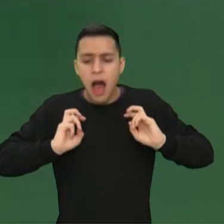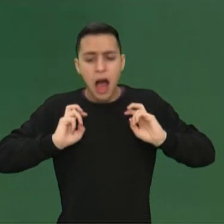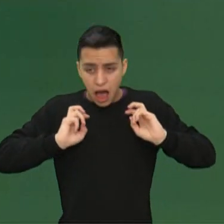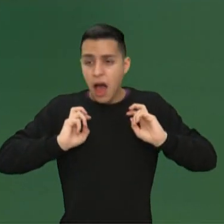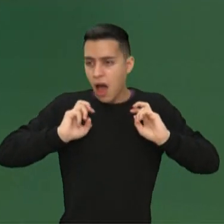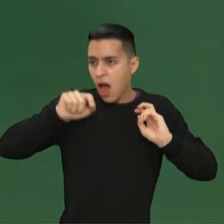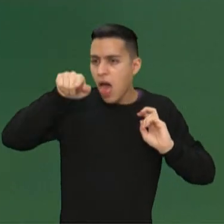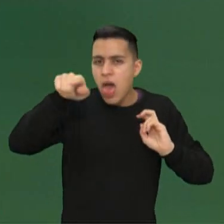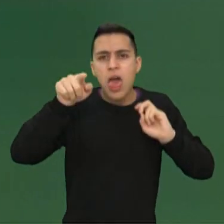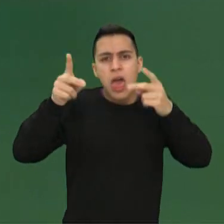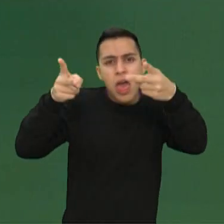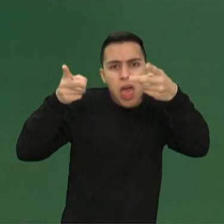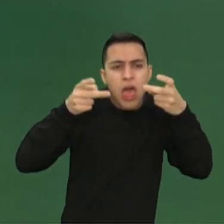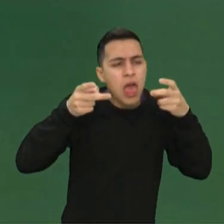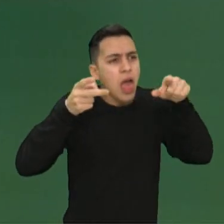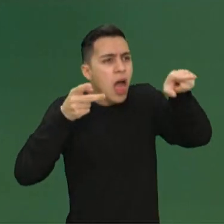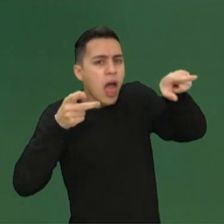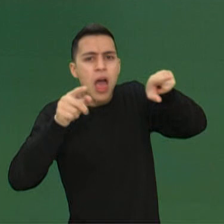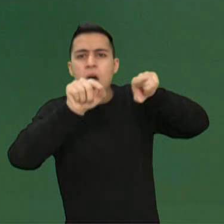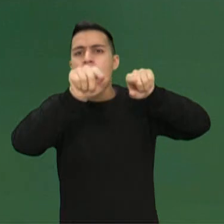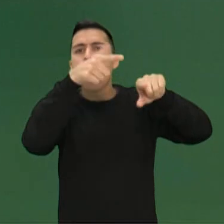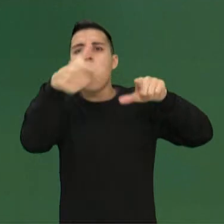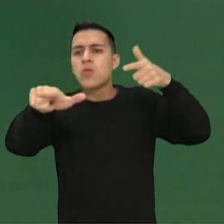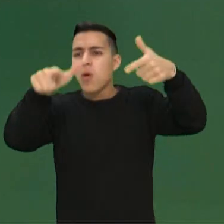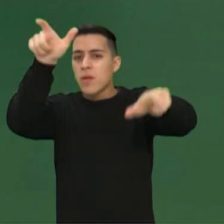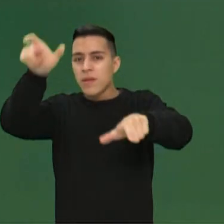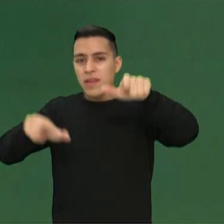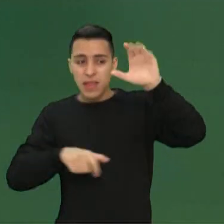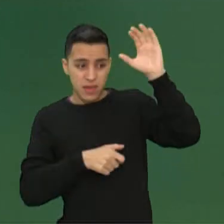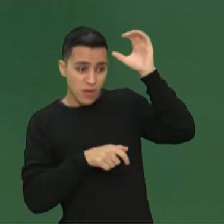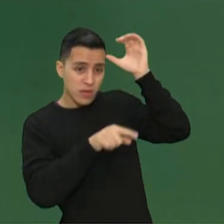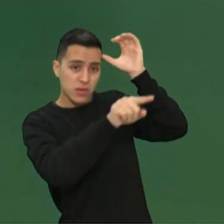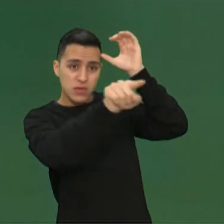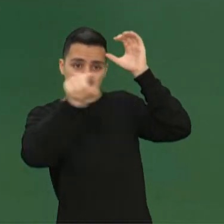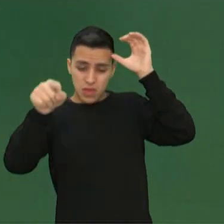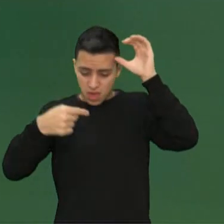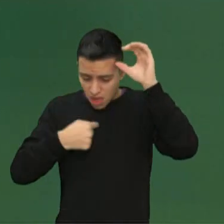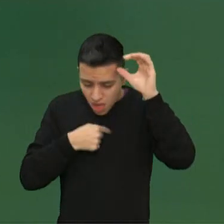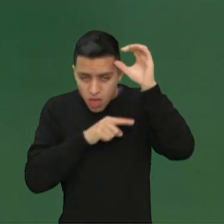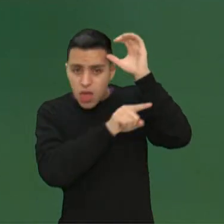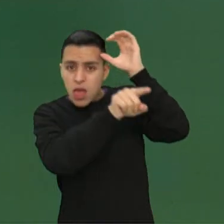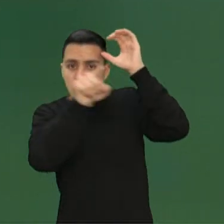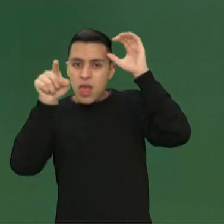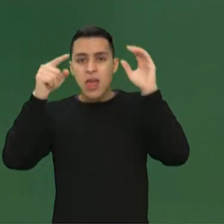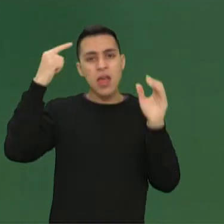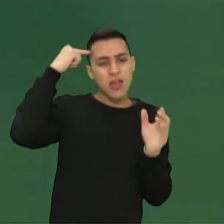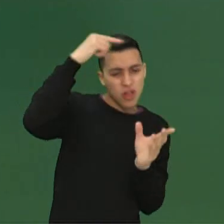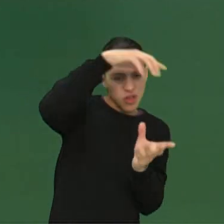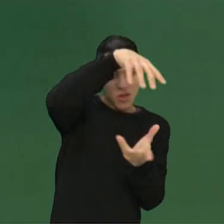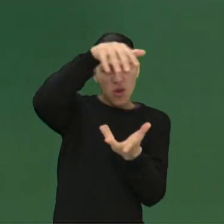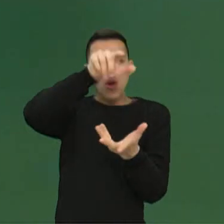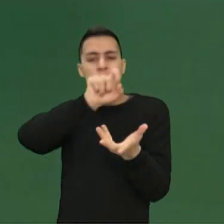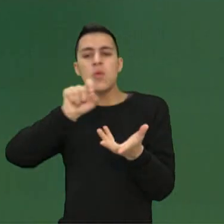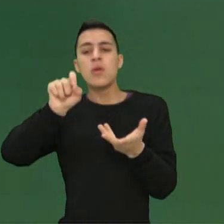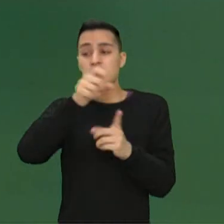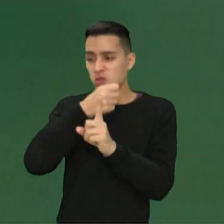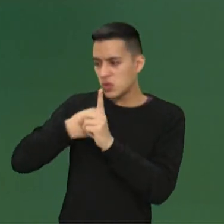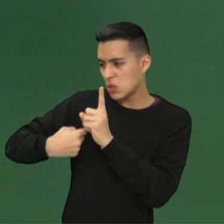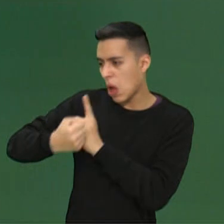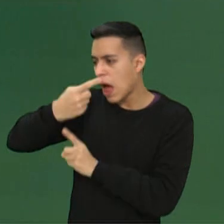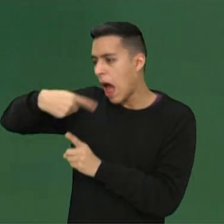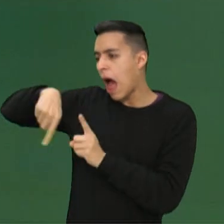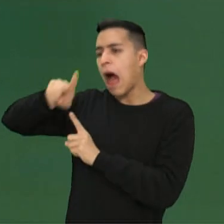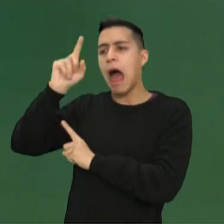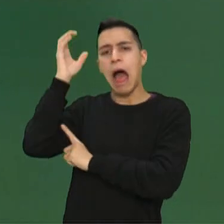que também existe os outros, tá? Então é a consciência do outro, consciência do mundo, consciência da sociedade, tá?